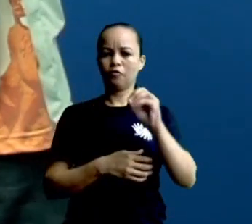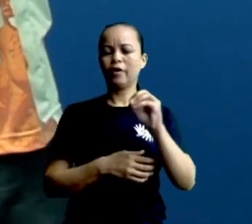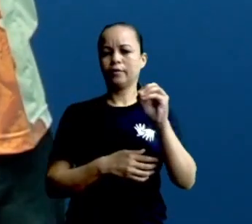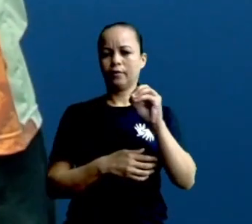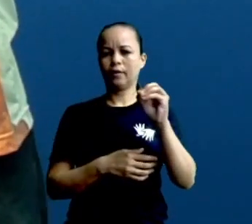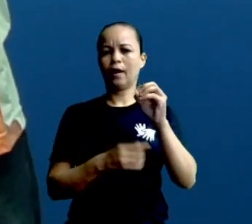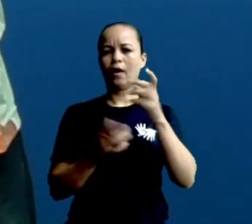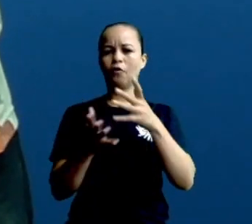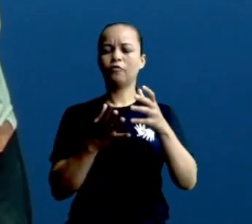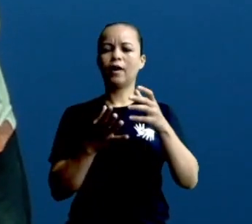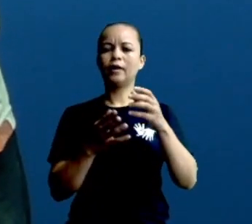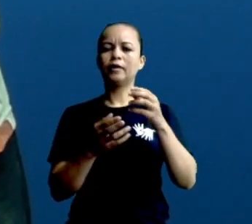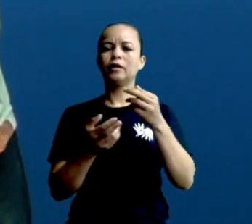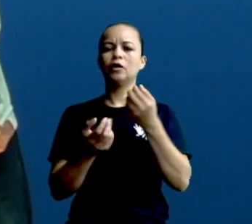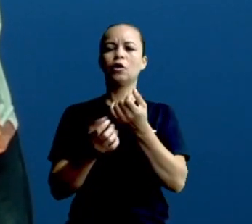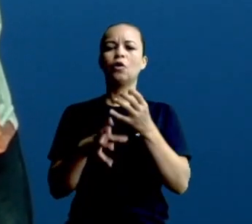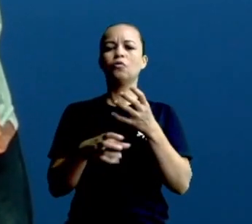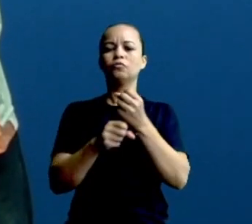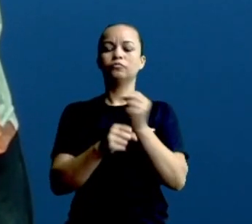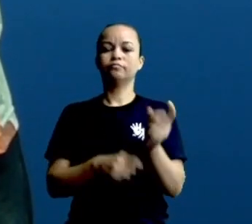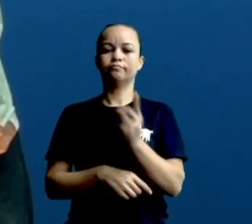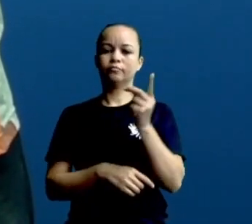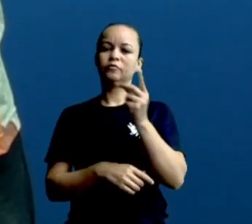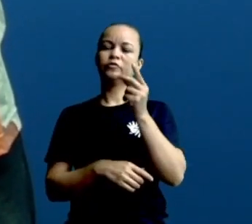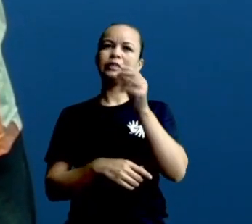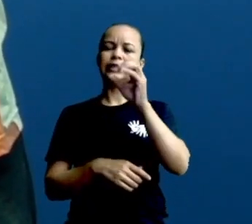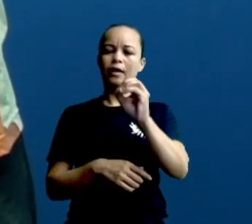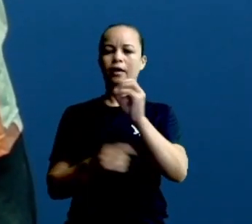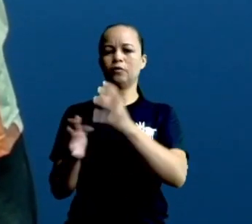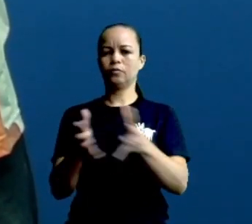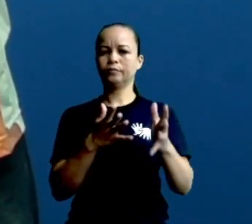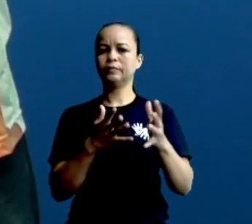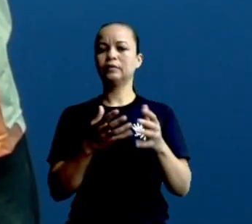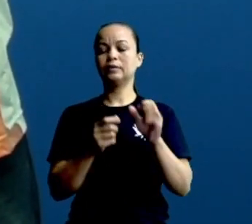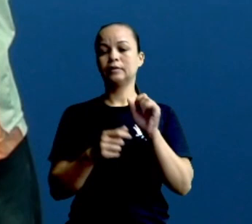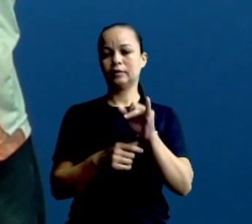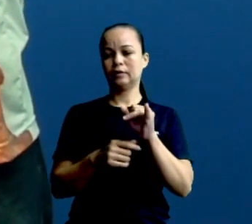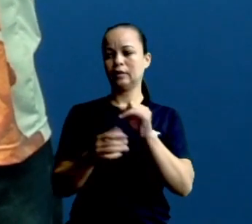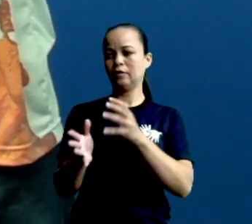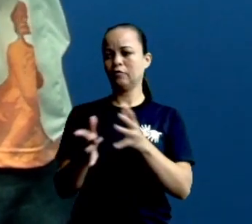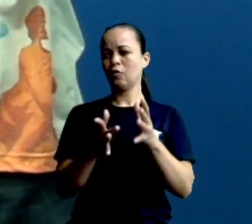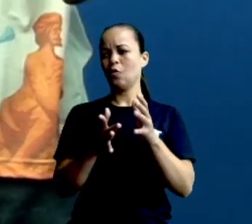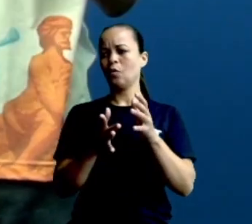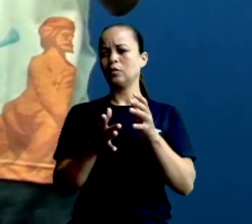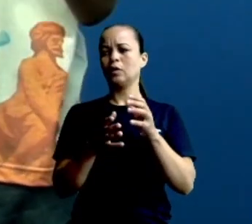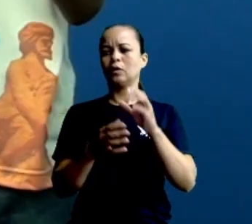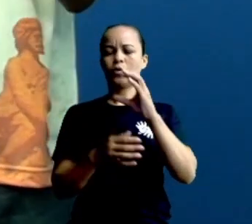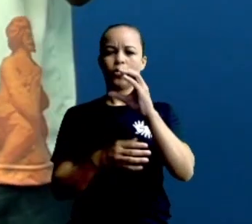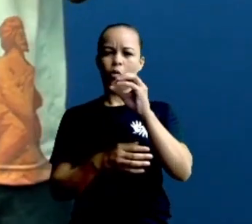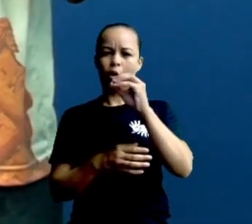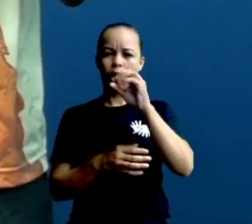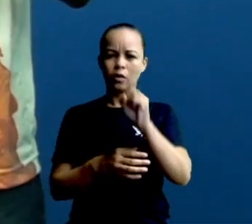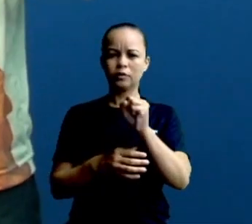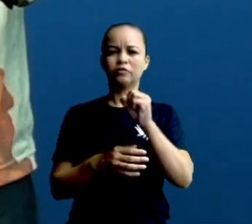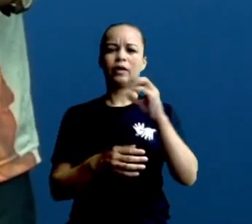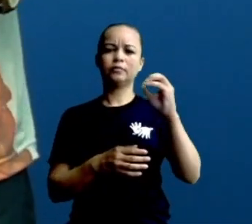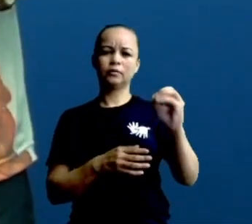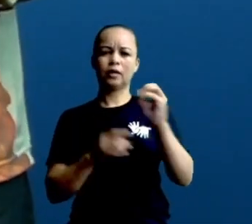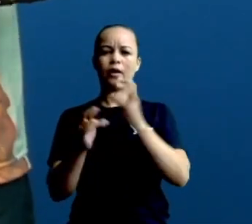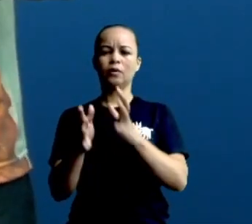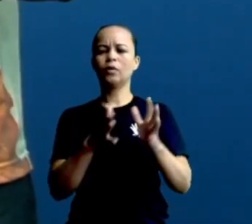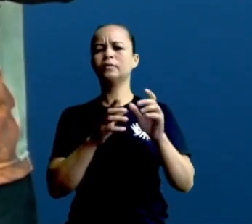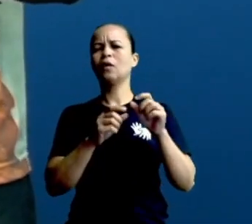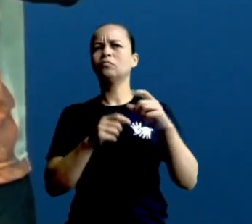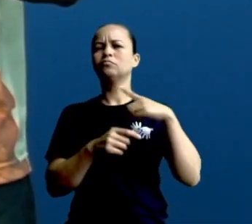formar 180, menos 1, tá? Ao contrário, tá? Onde que acontece aqui, professor? Vai para lá e para cá. Na força de atrito,